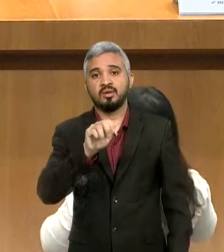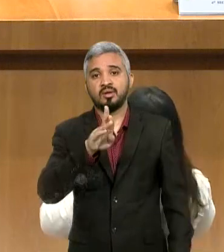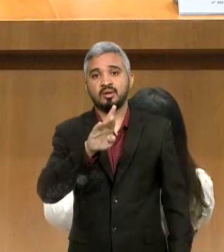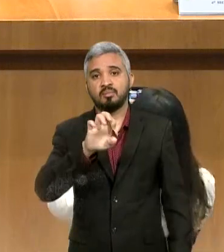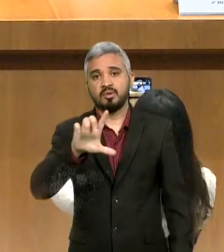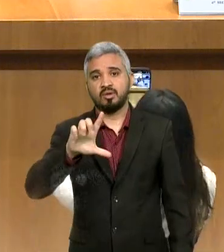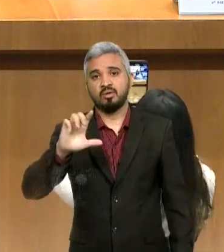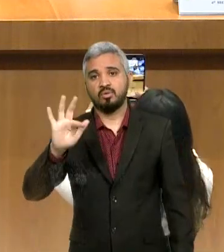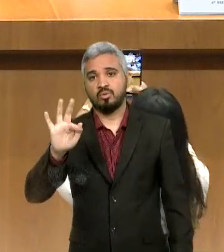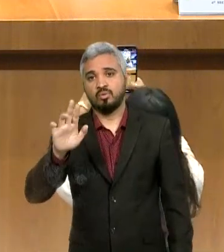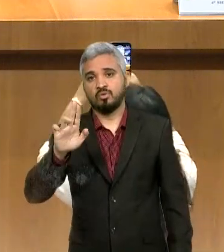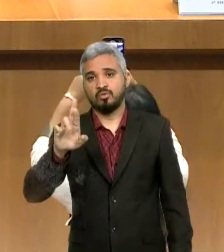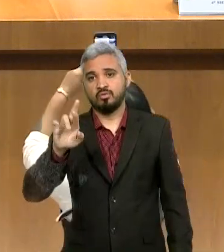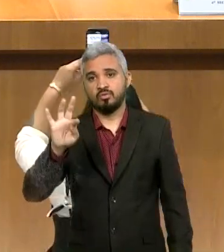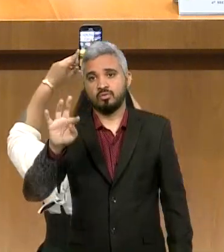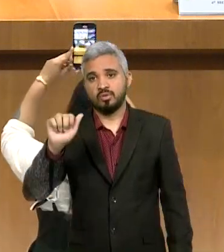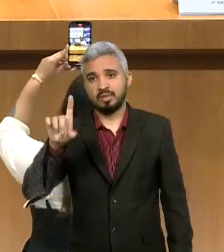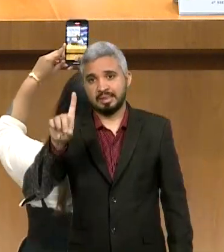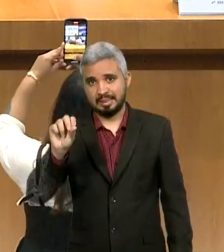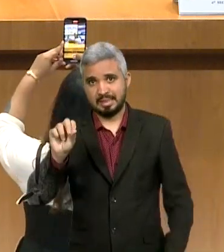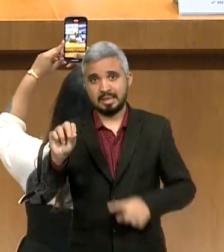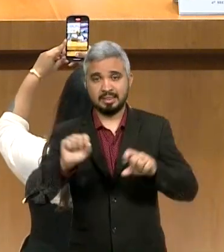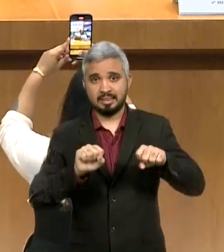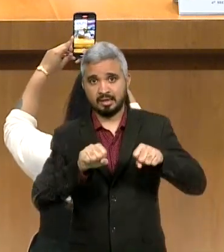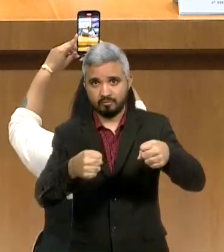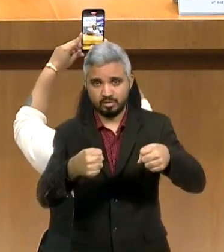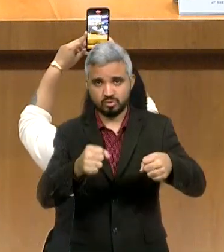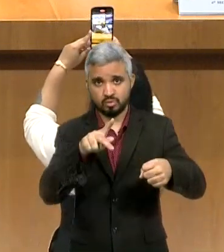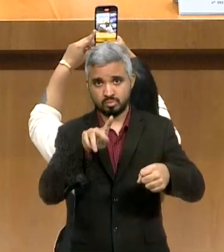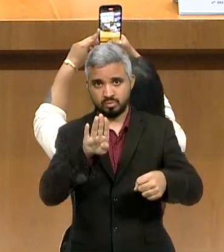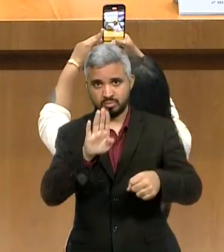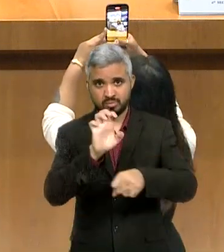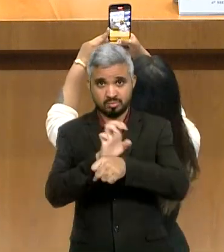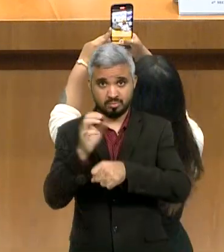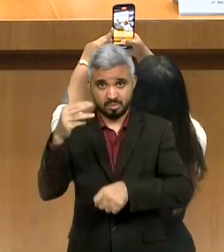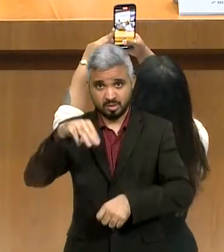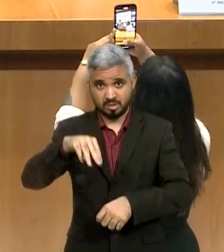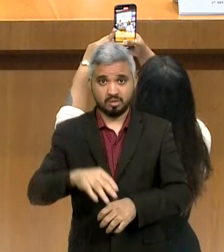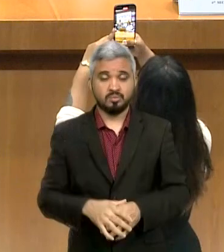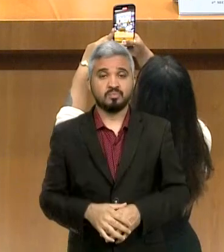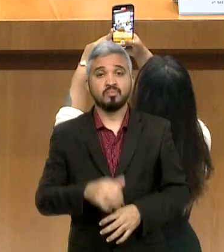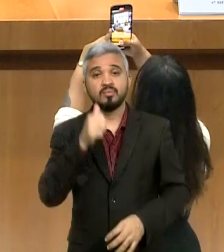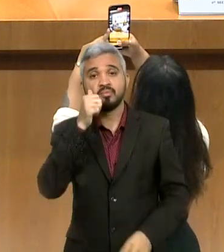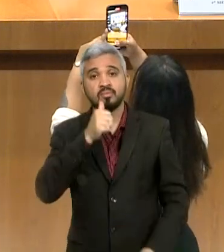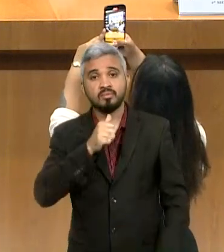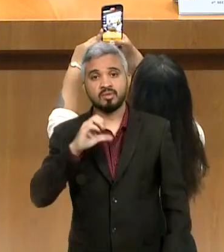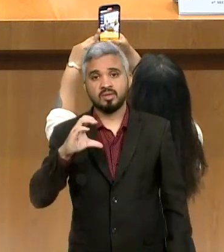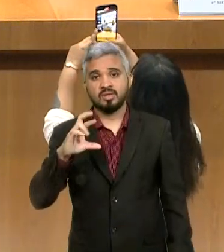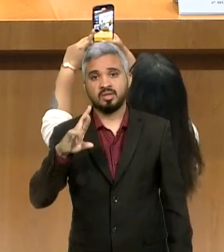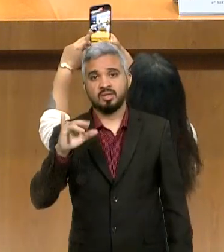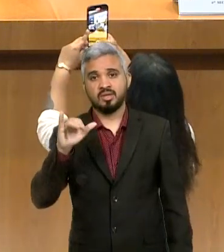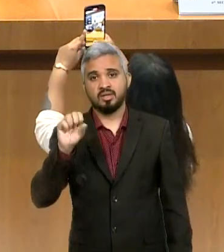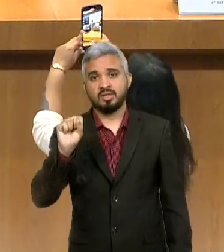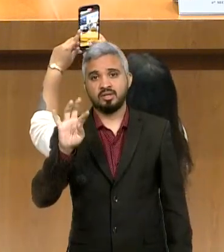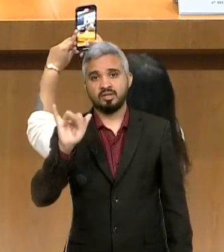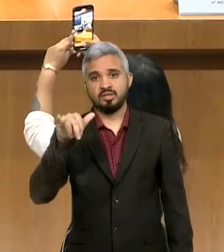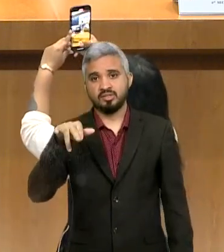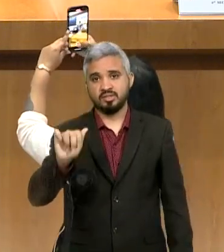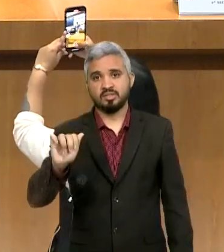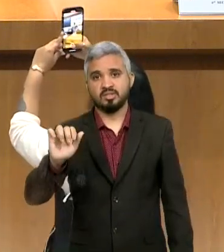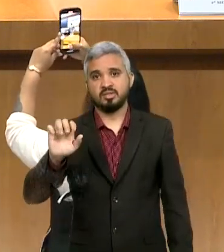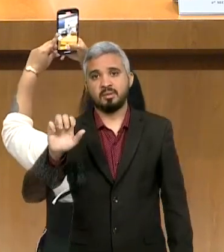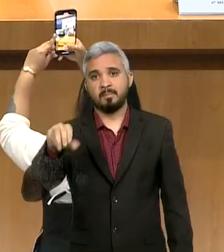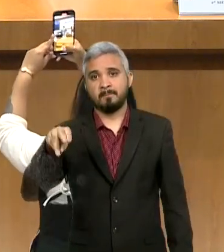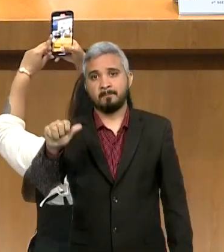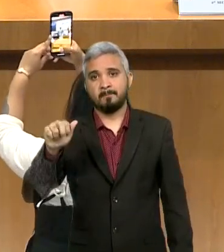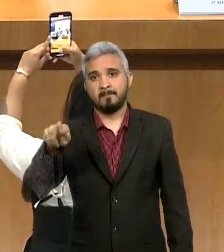defensor público-geral do Estado do Maranhão. Da doutora Cristiane Marques, subdefensora pública do Estado